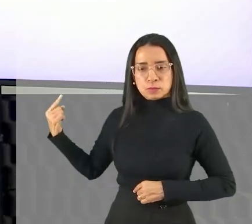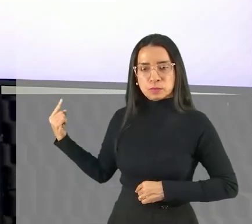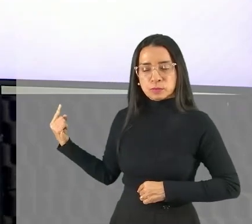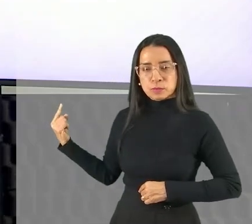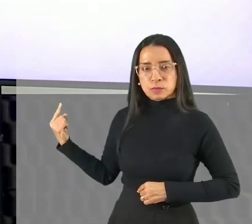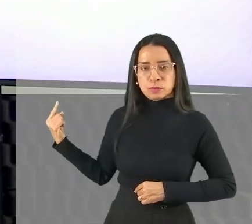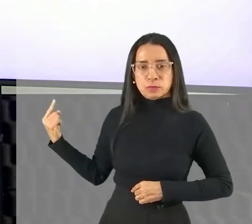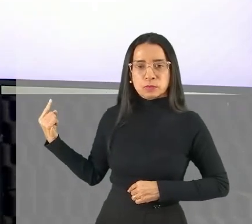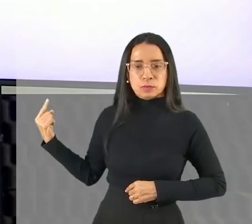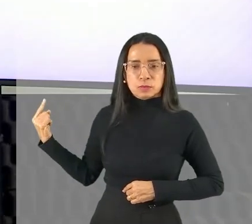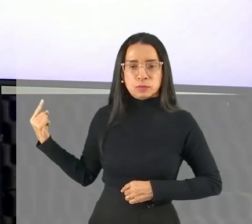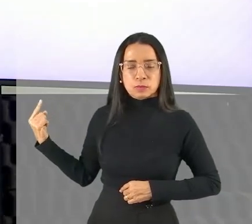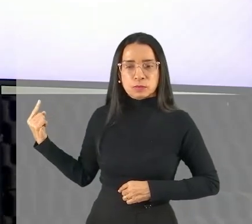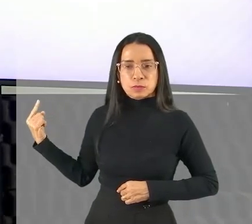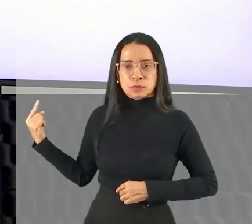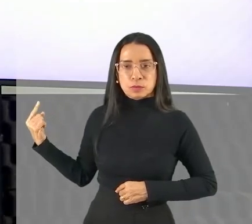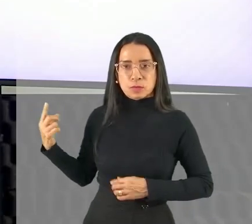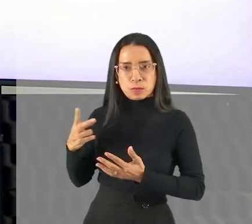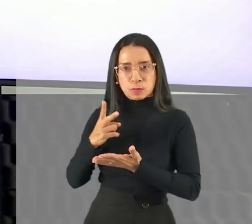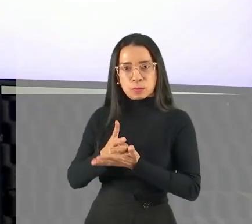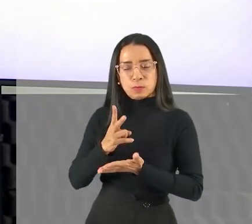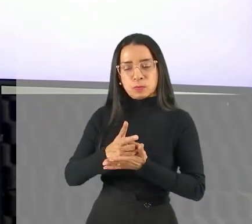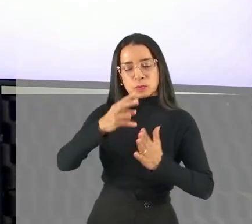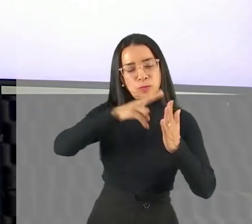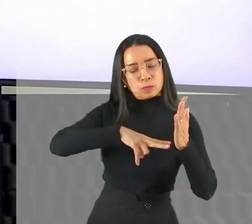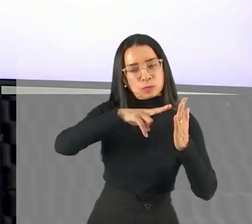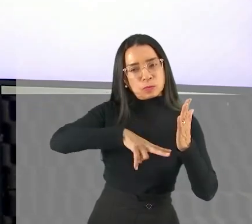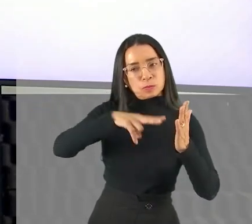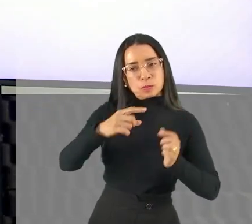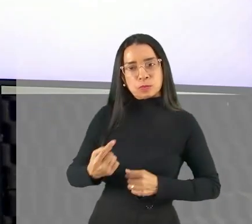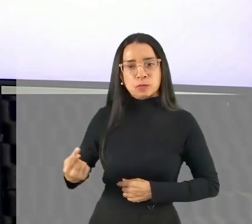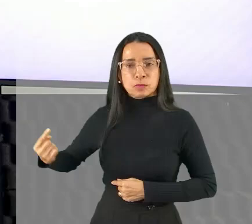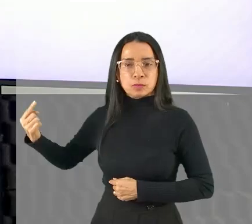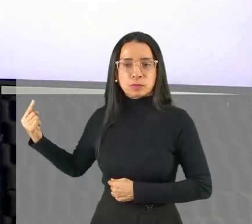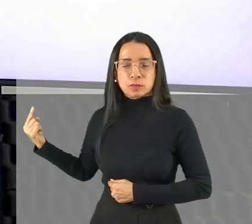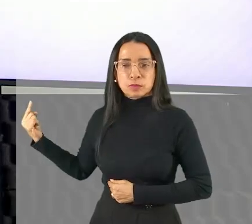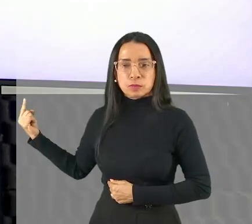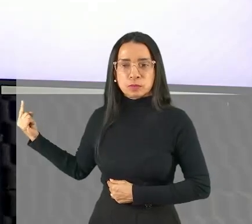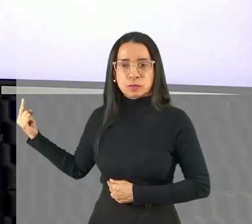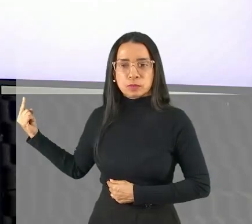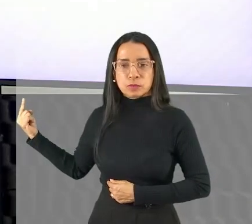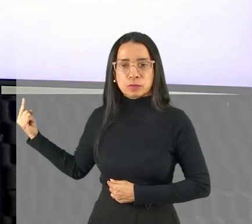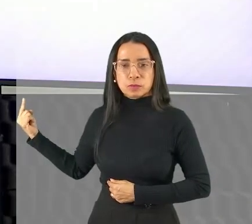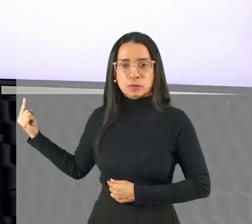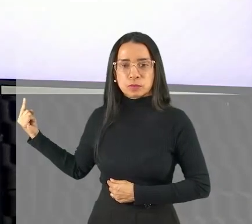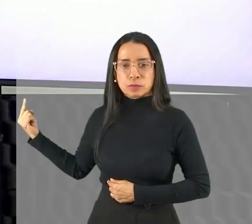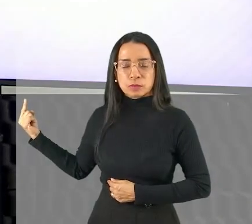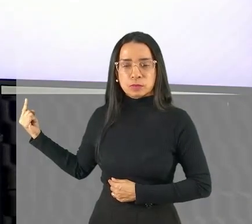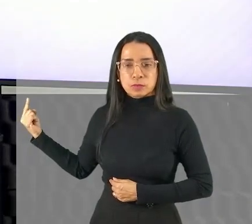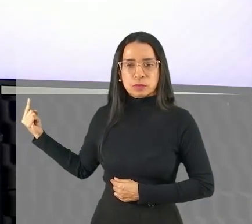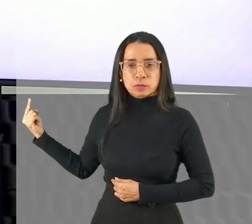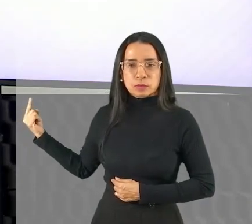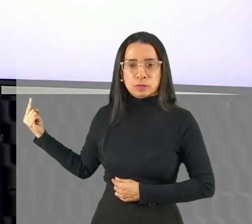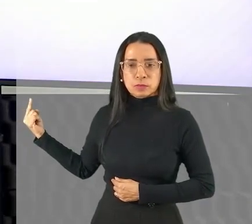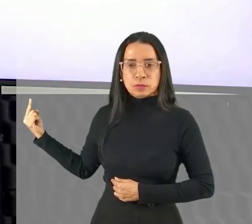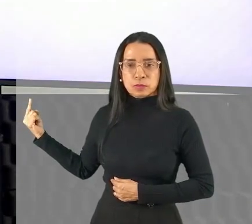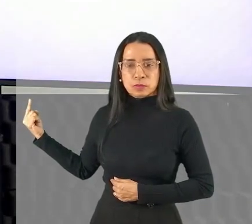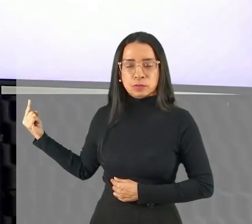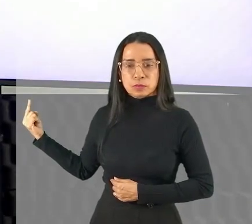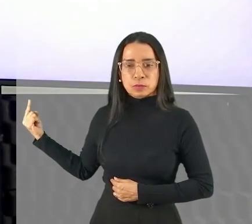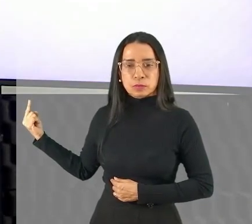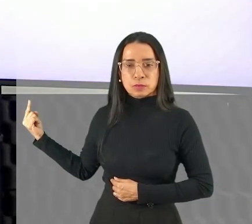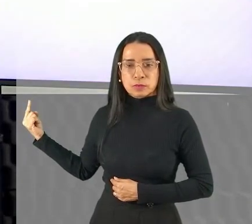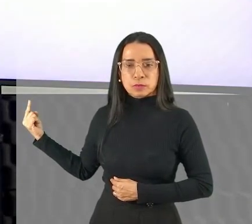gente vai continuar. Em 2019, os negros representaram 70% das vítimas de